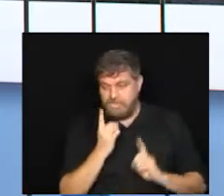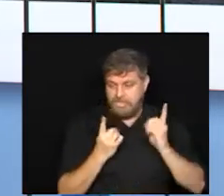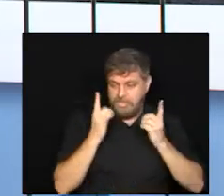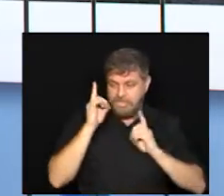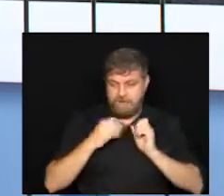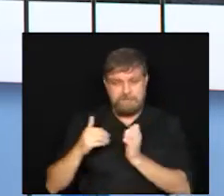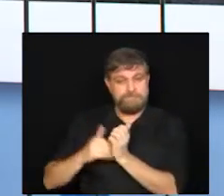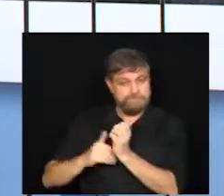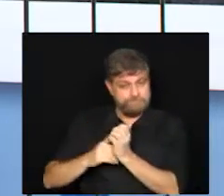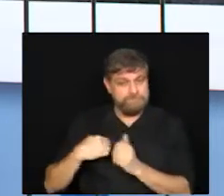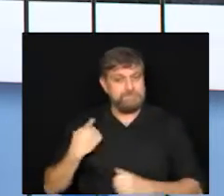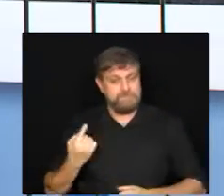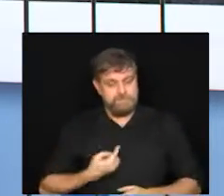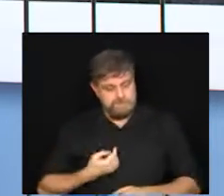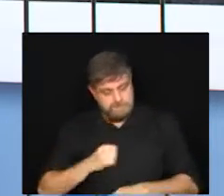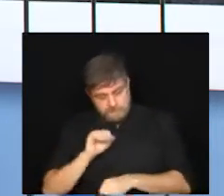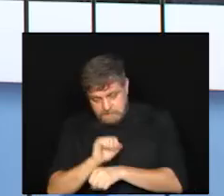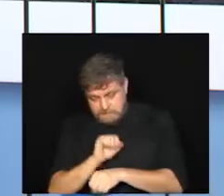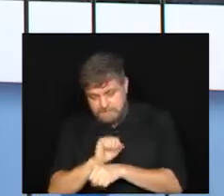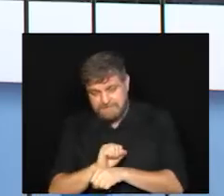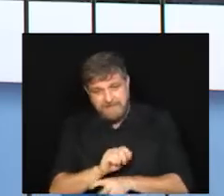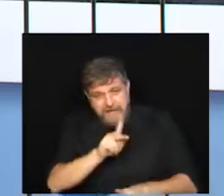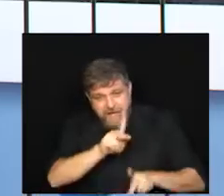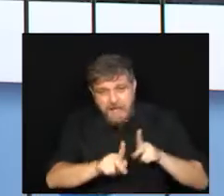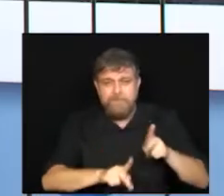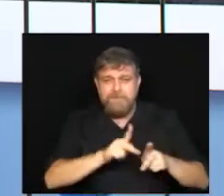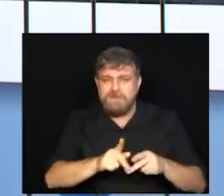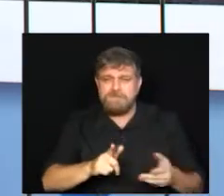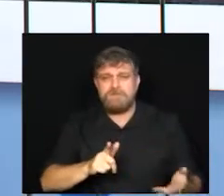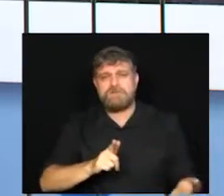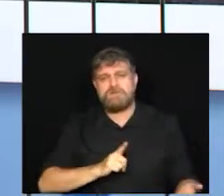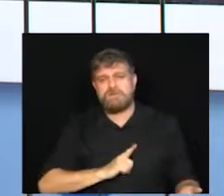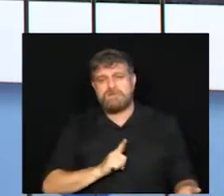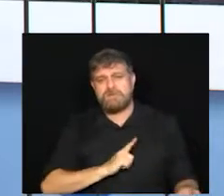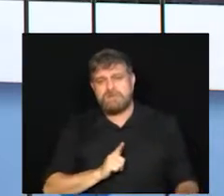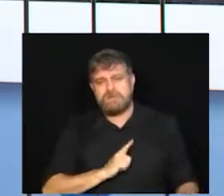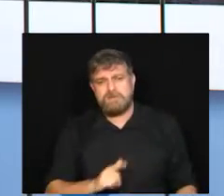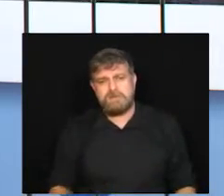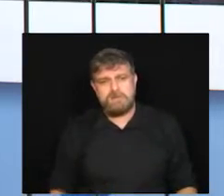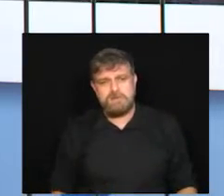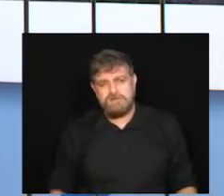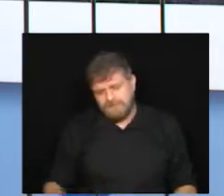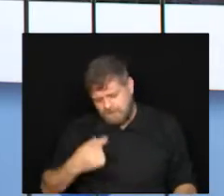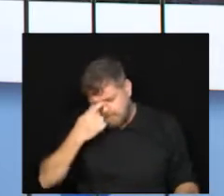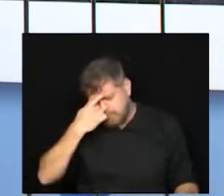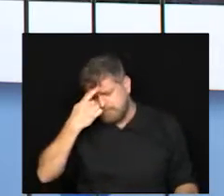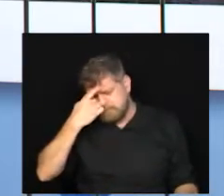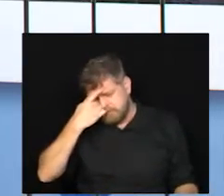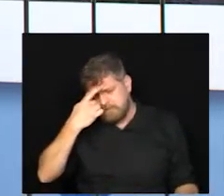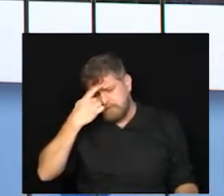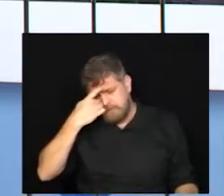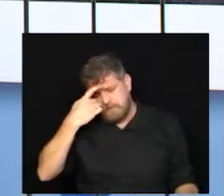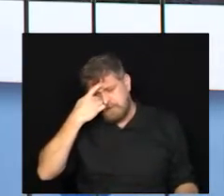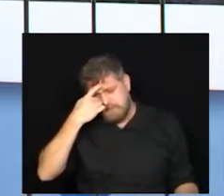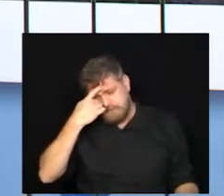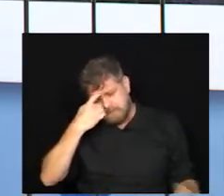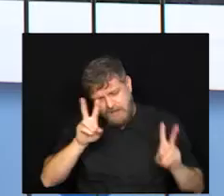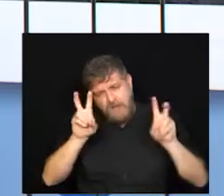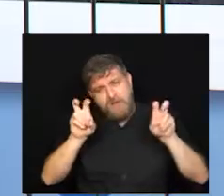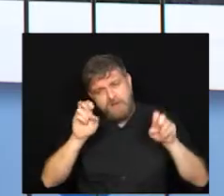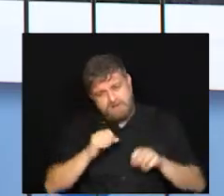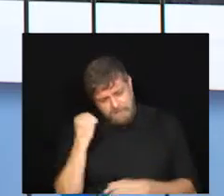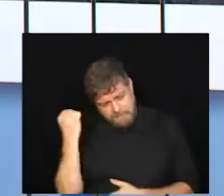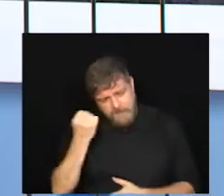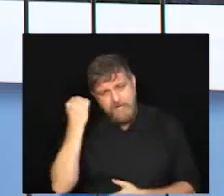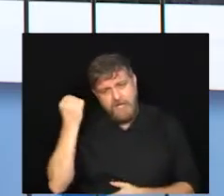gente aguarda para que a população tenha aí uma certa consciência a respeito da